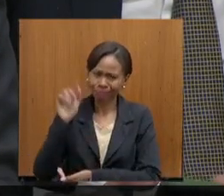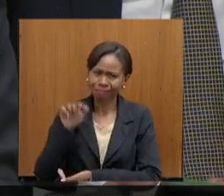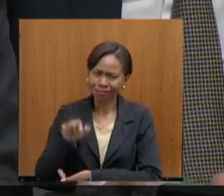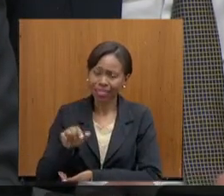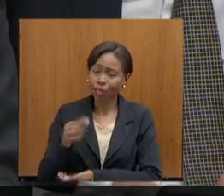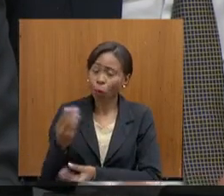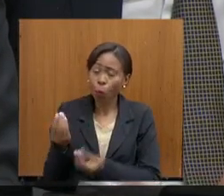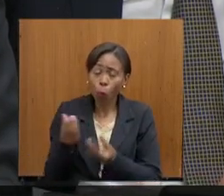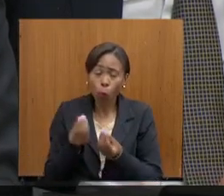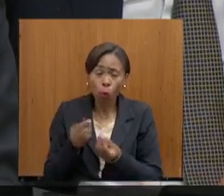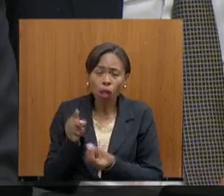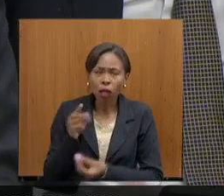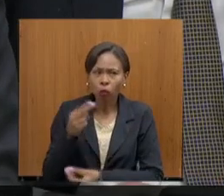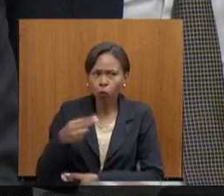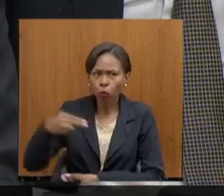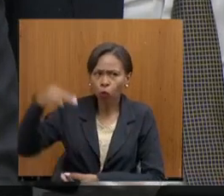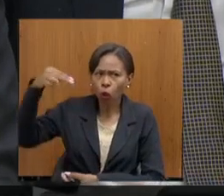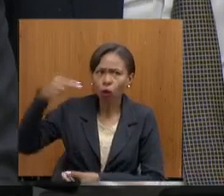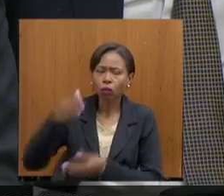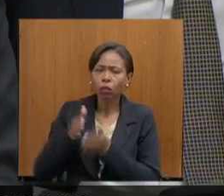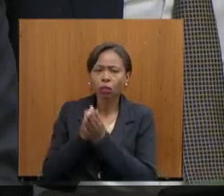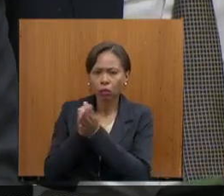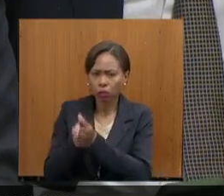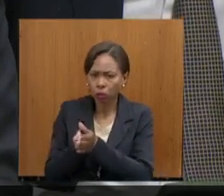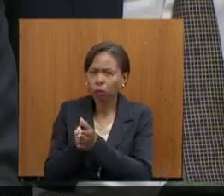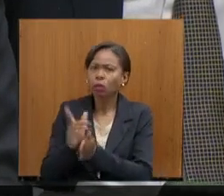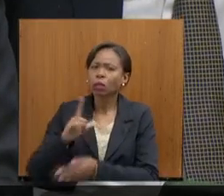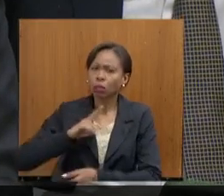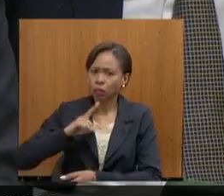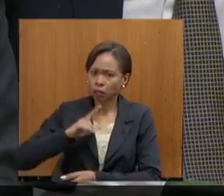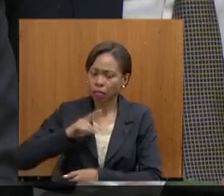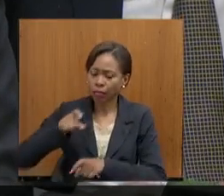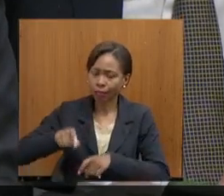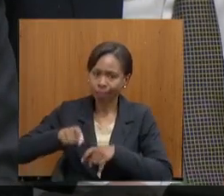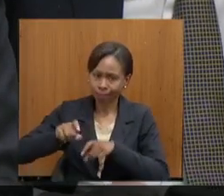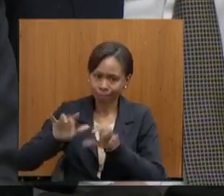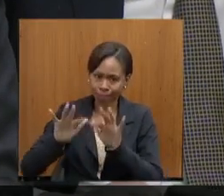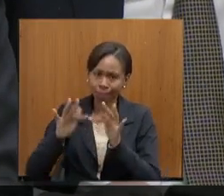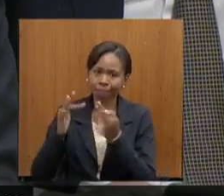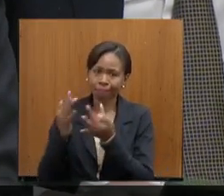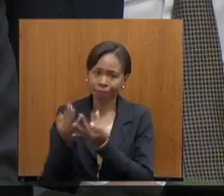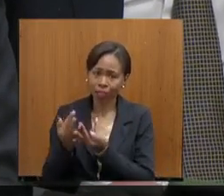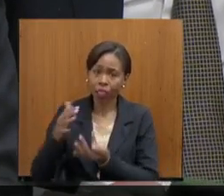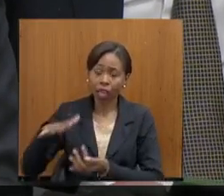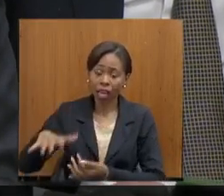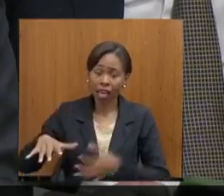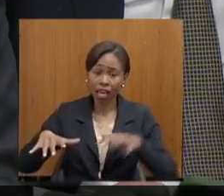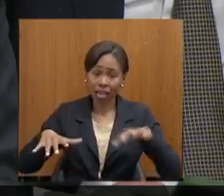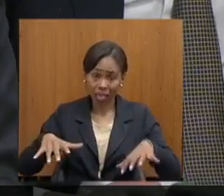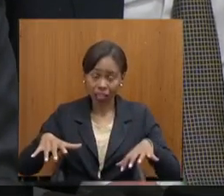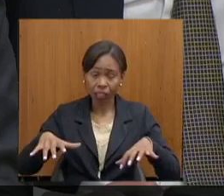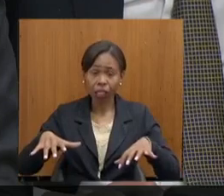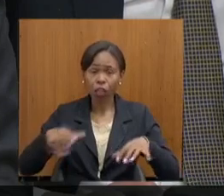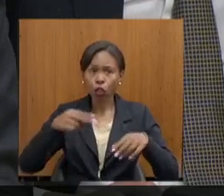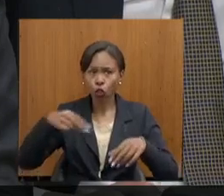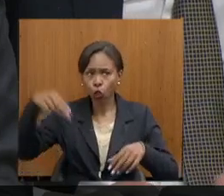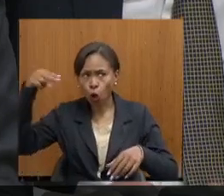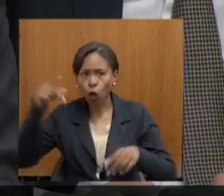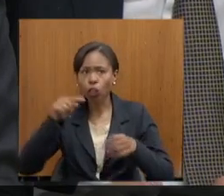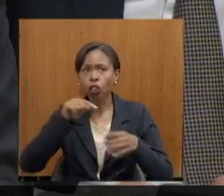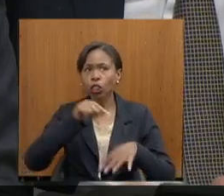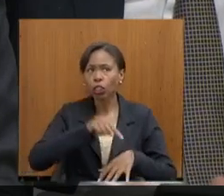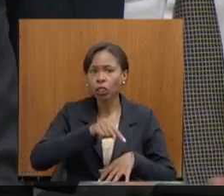Agricultura Familiar no Norte no Jequitinhonha e nessas duas regiões que que ainda